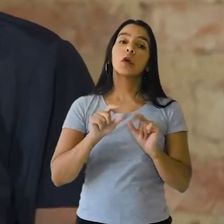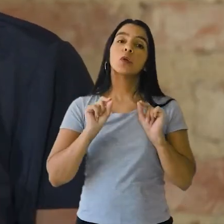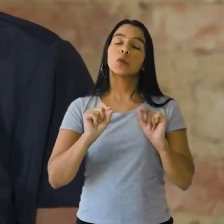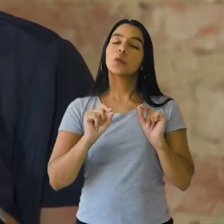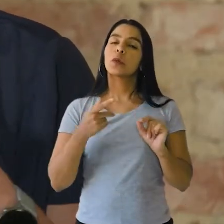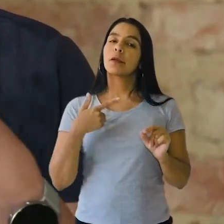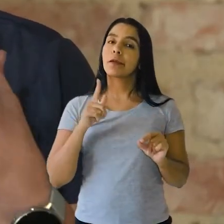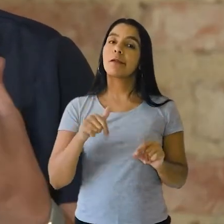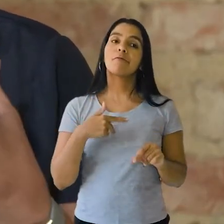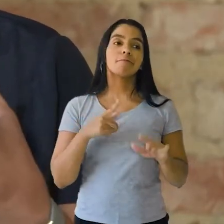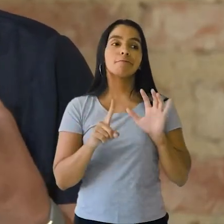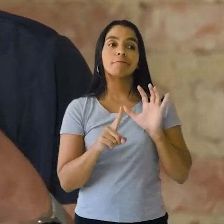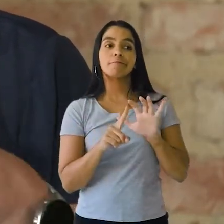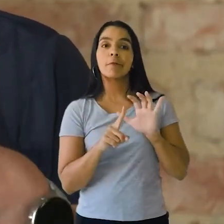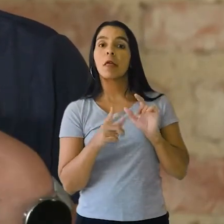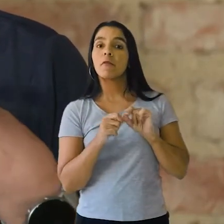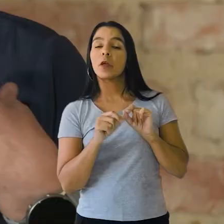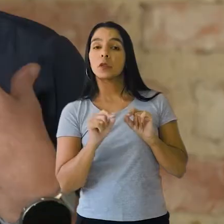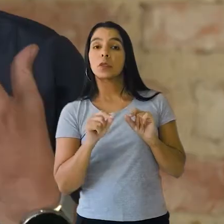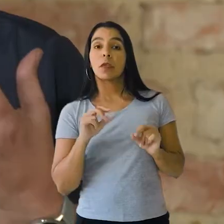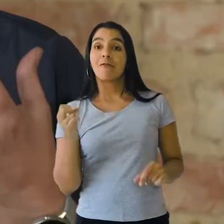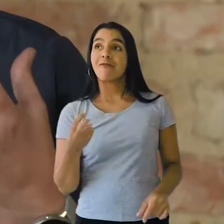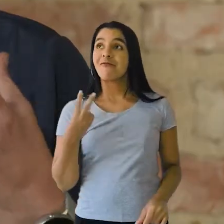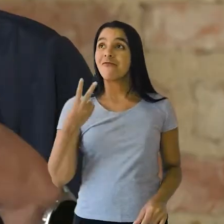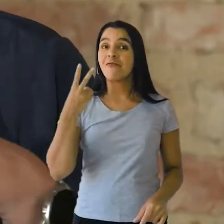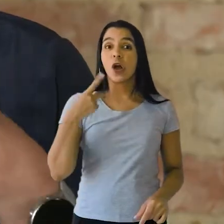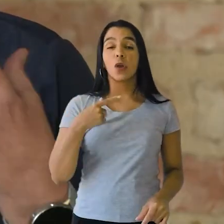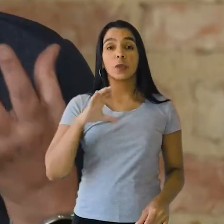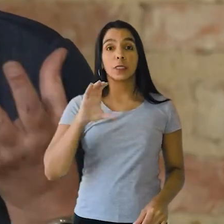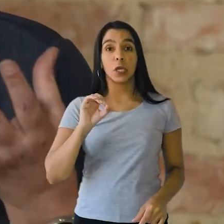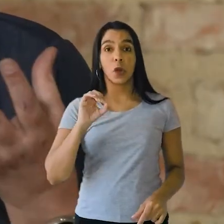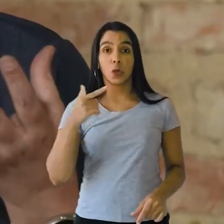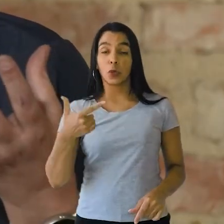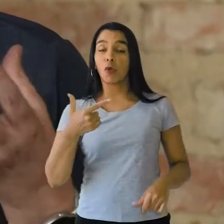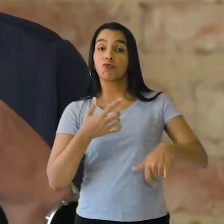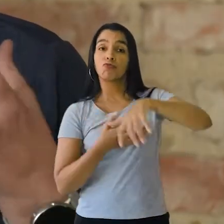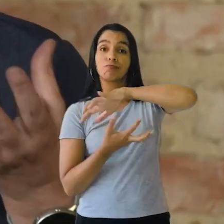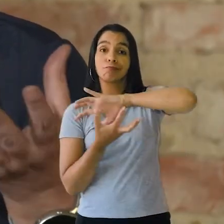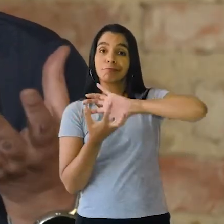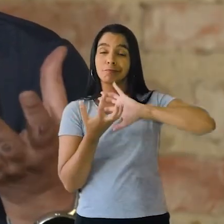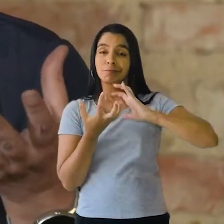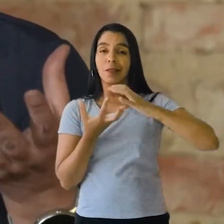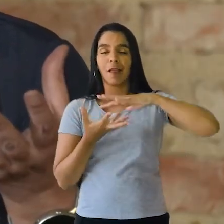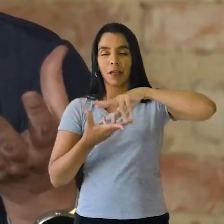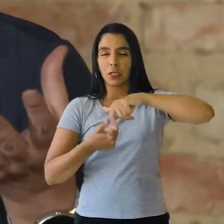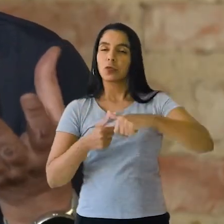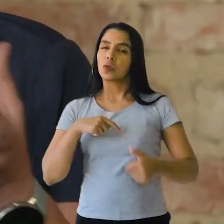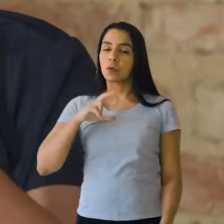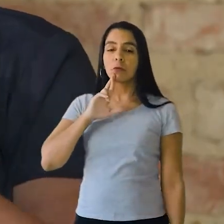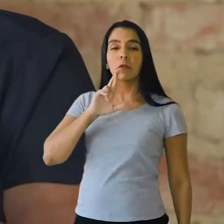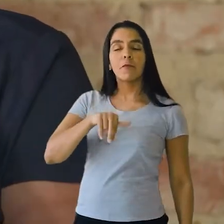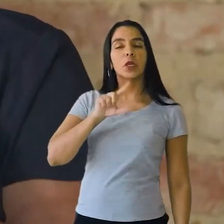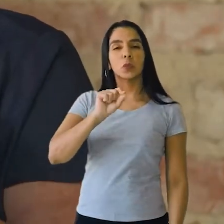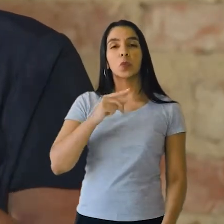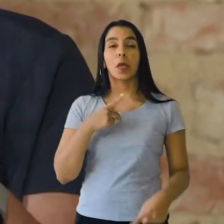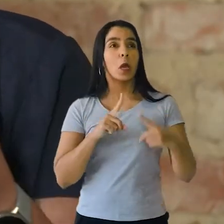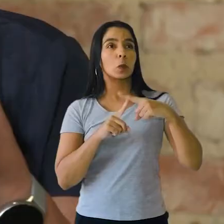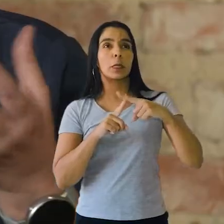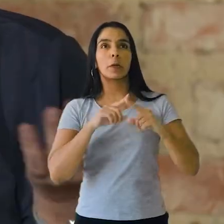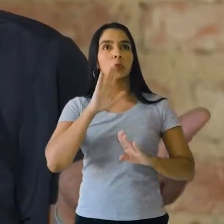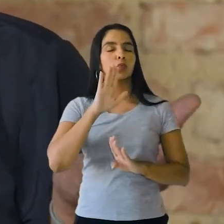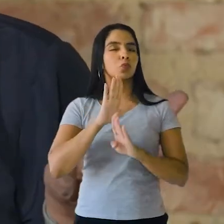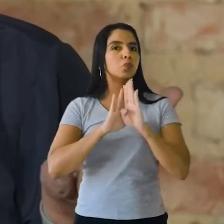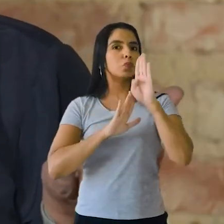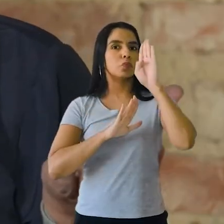melhor dizendo, e que acaba ocasionando altíssimos valores de CO2 na atmosfera, que se reflete,